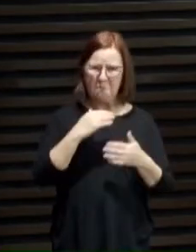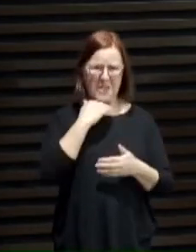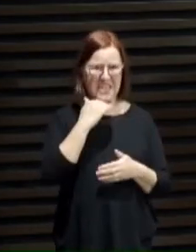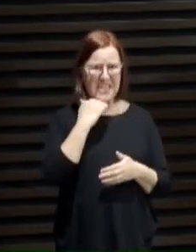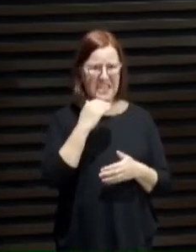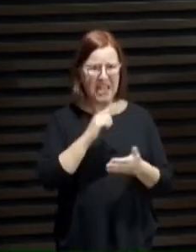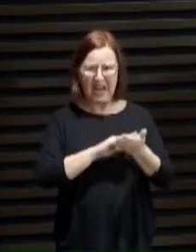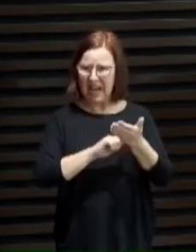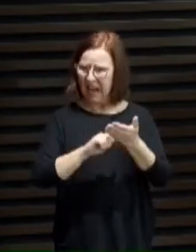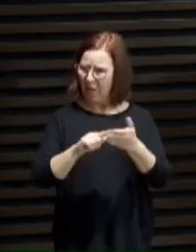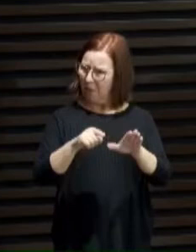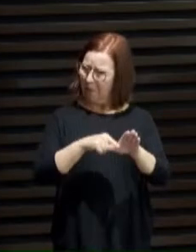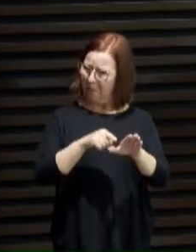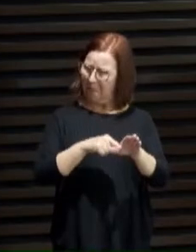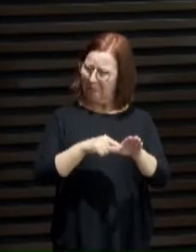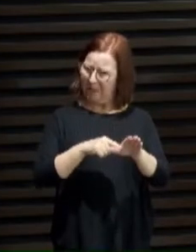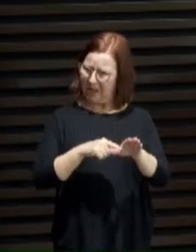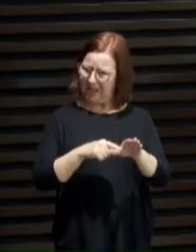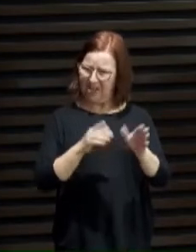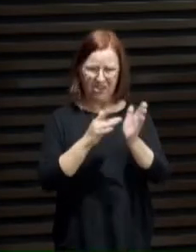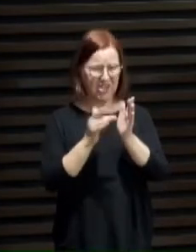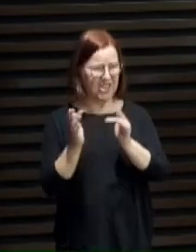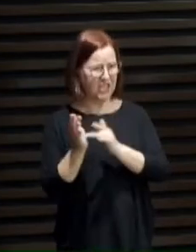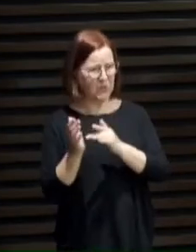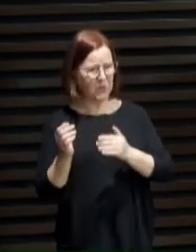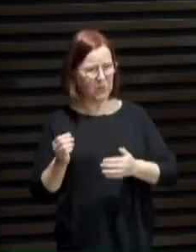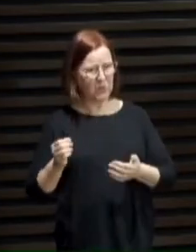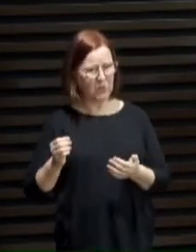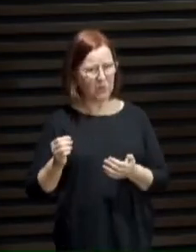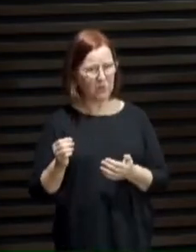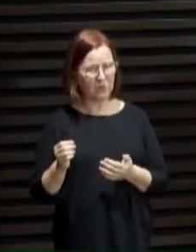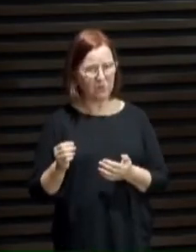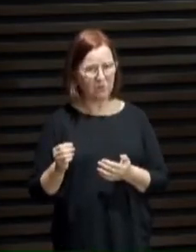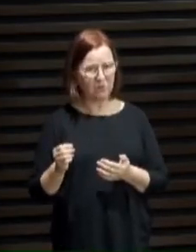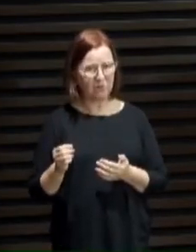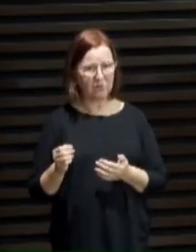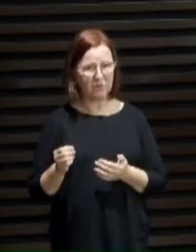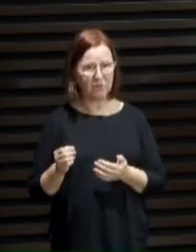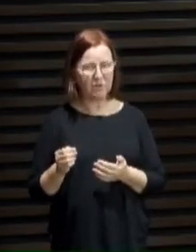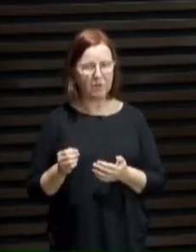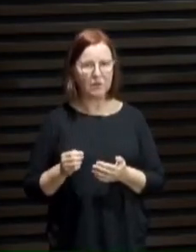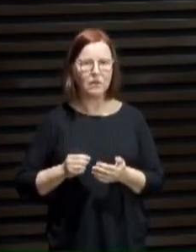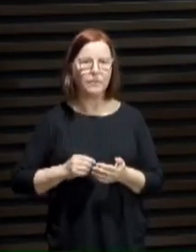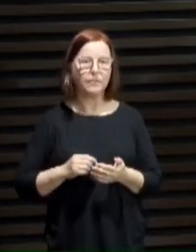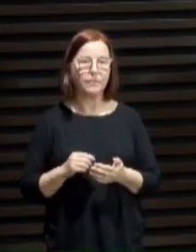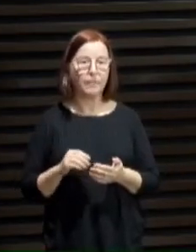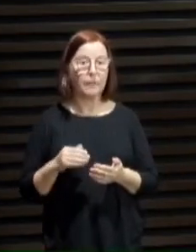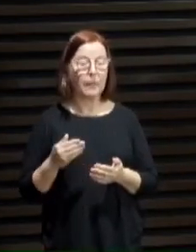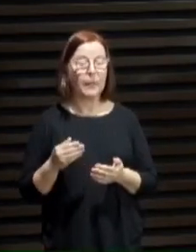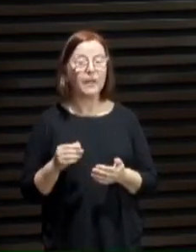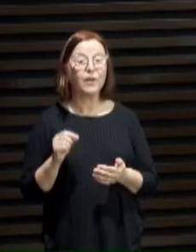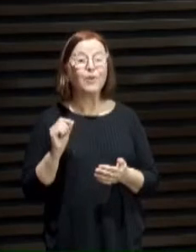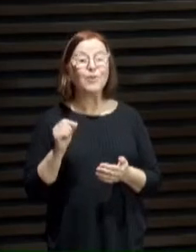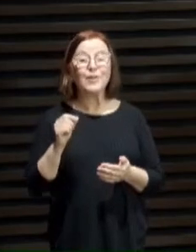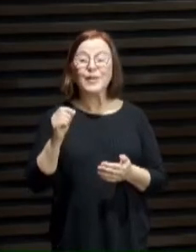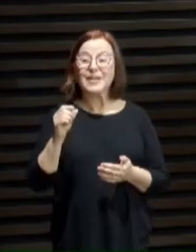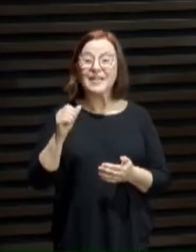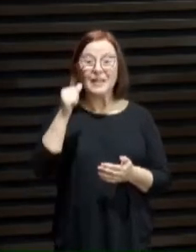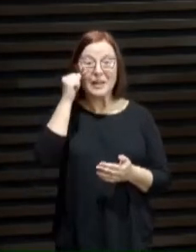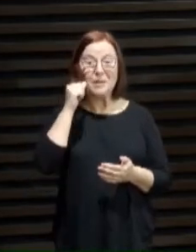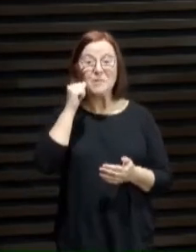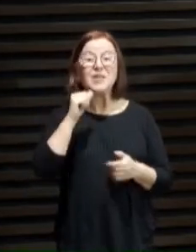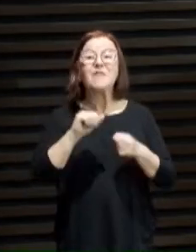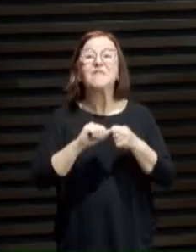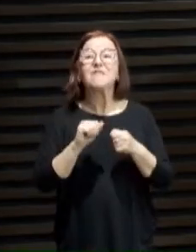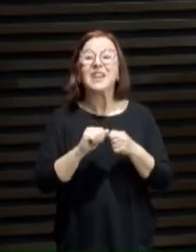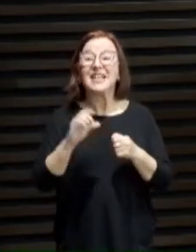pés? Porque nem aquele servo que lavou os pés de todos não lavou o pé de Jesus. Então ela faz o que ela não esperava. Estava no